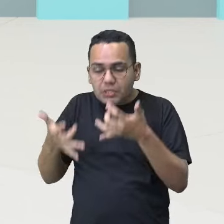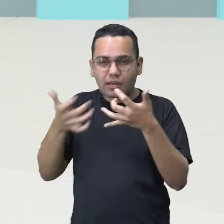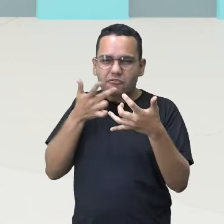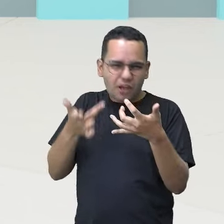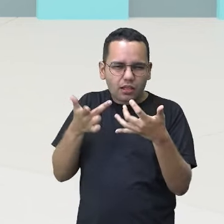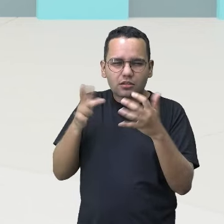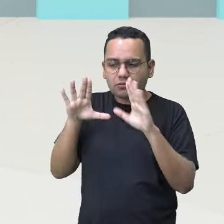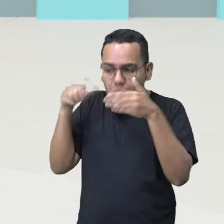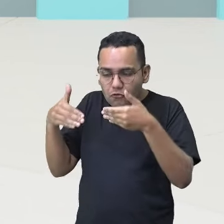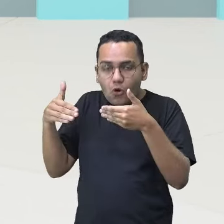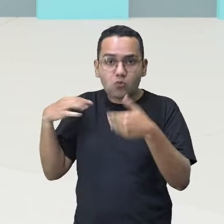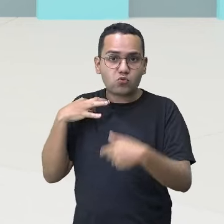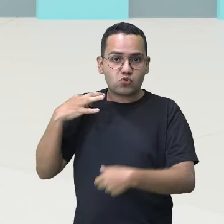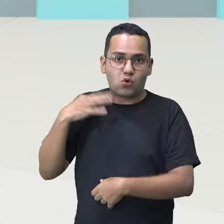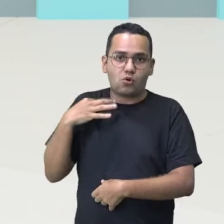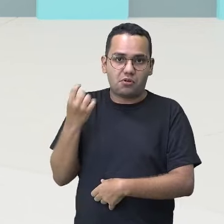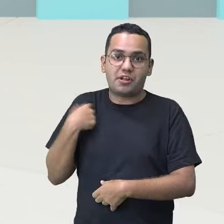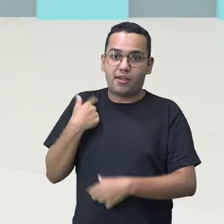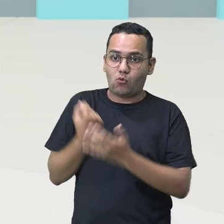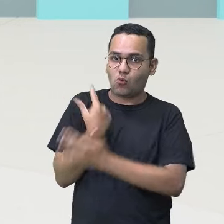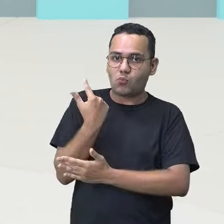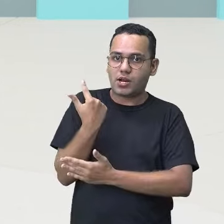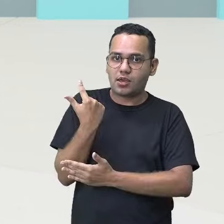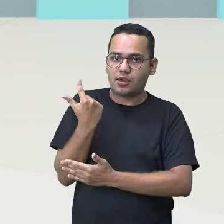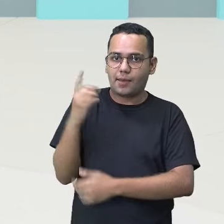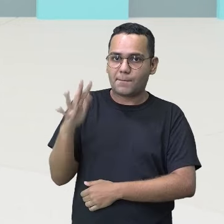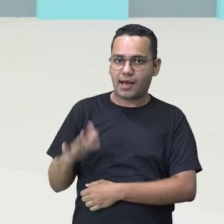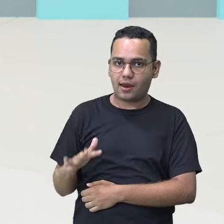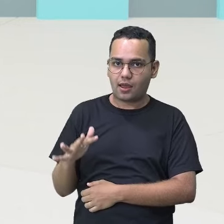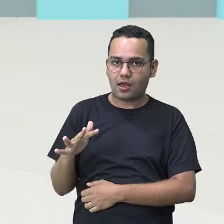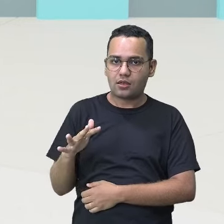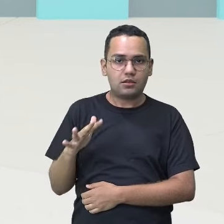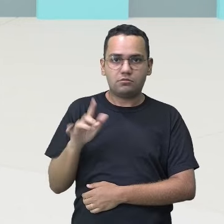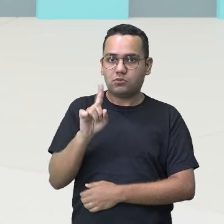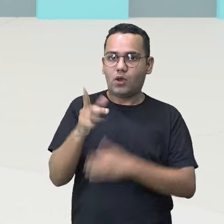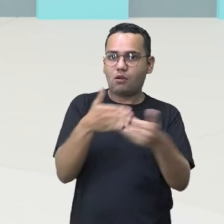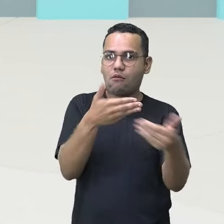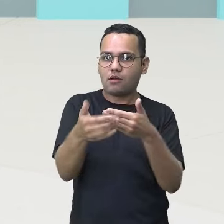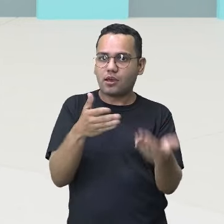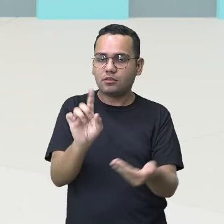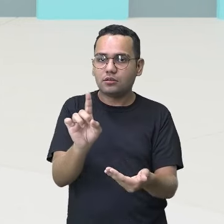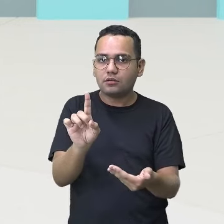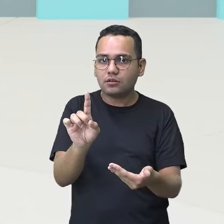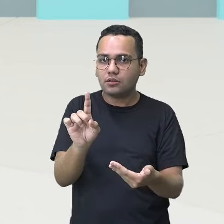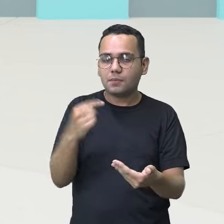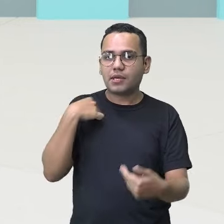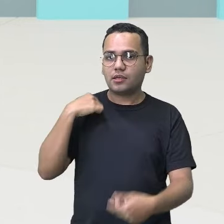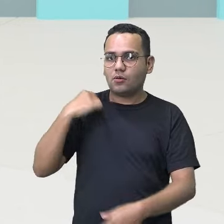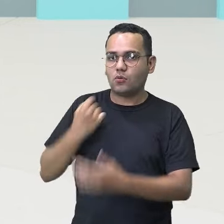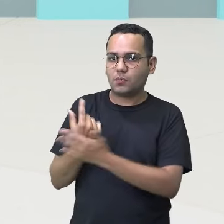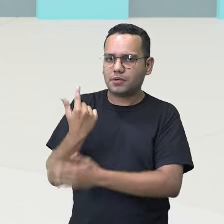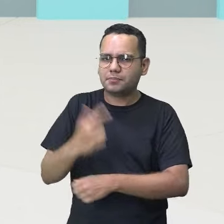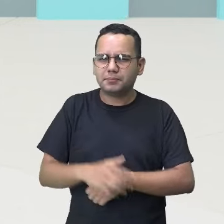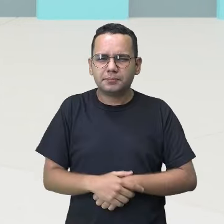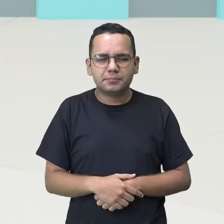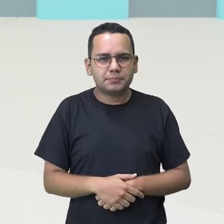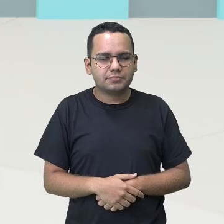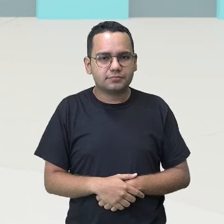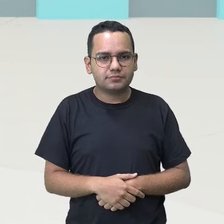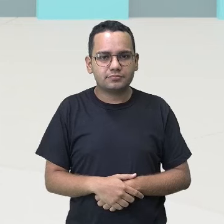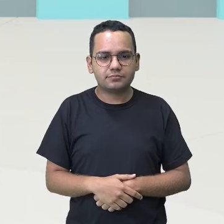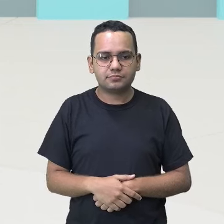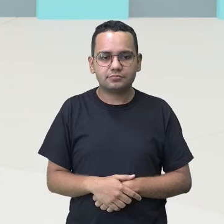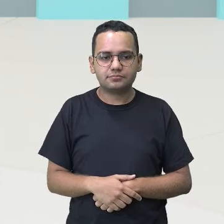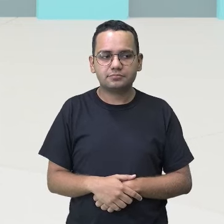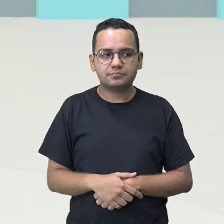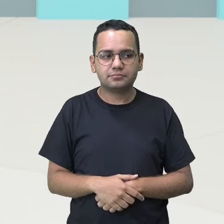blusa barata mas a blusa barata que eu comprei não é qualquer blusa barata é a blusa que eu comprei perceba que a